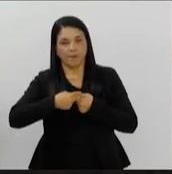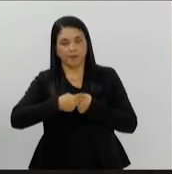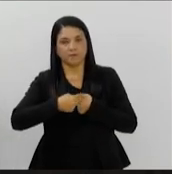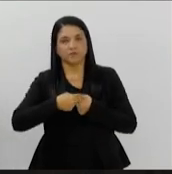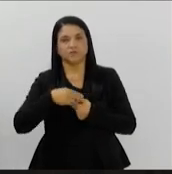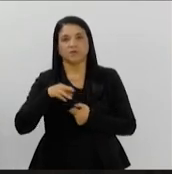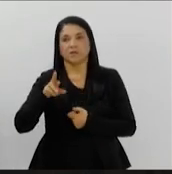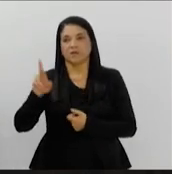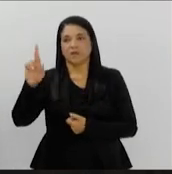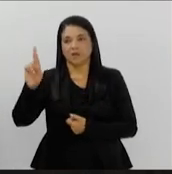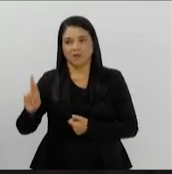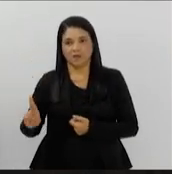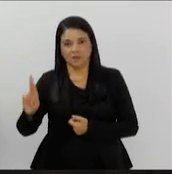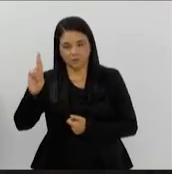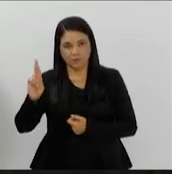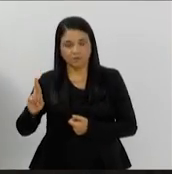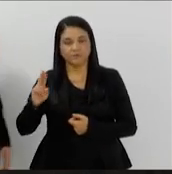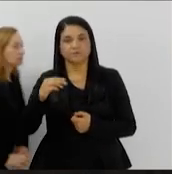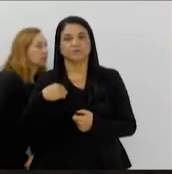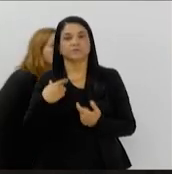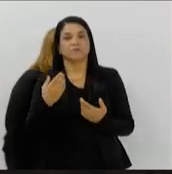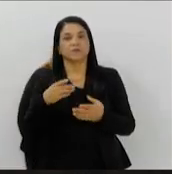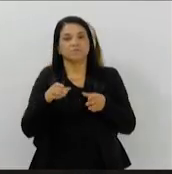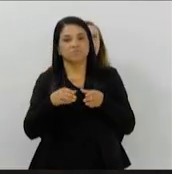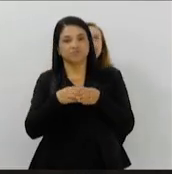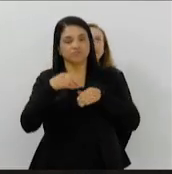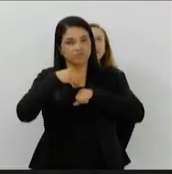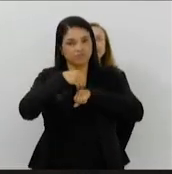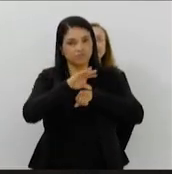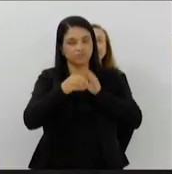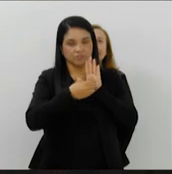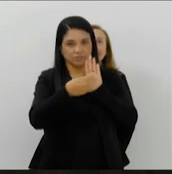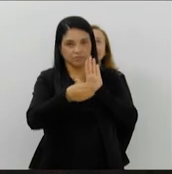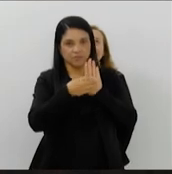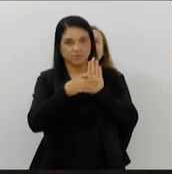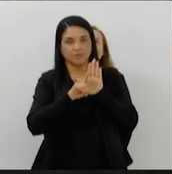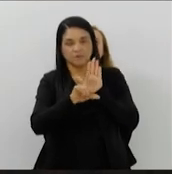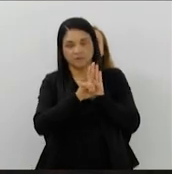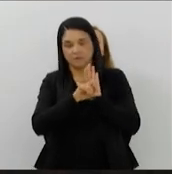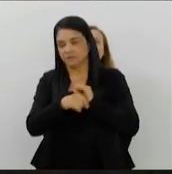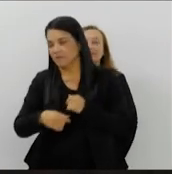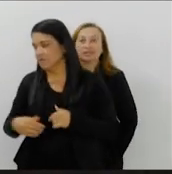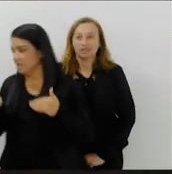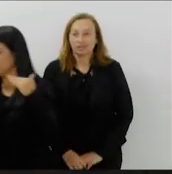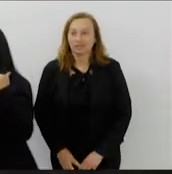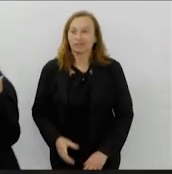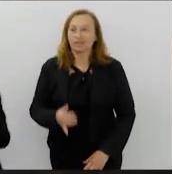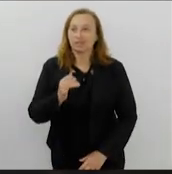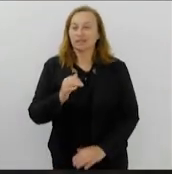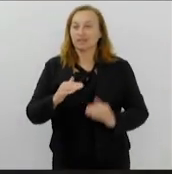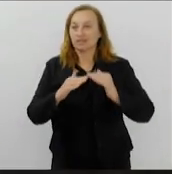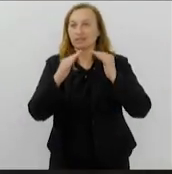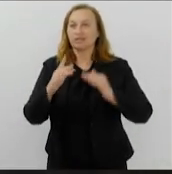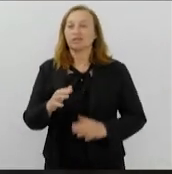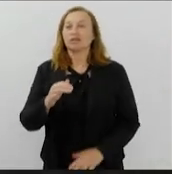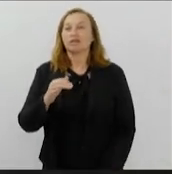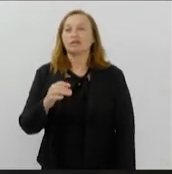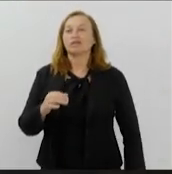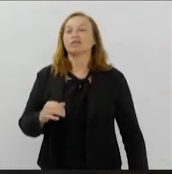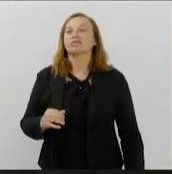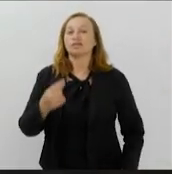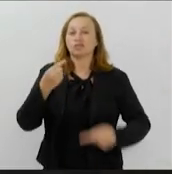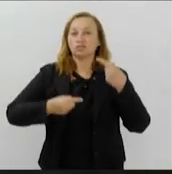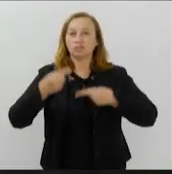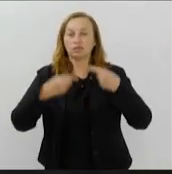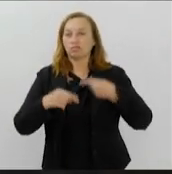do Rio de Janeiro. Parecer da Comissão de Indicações Legislativas favorável, relatoria do deputado Felipe Poubel. Em